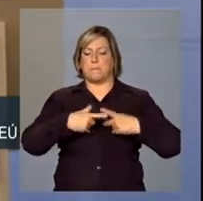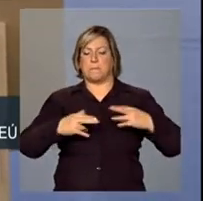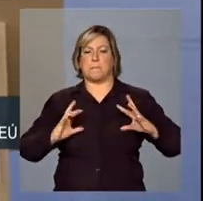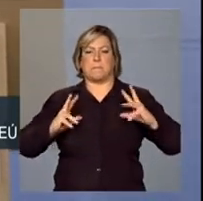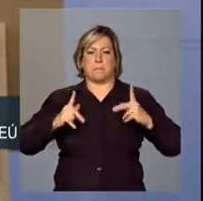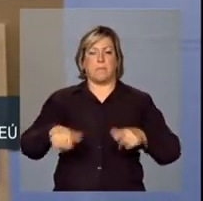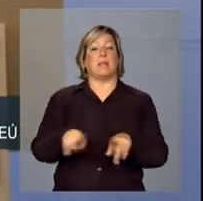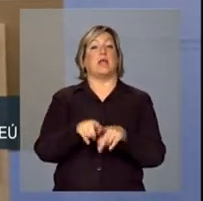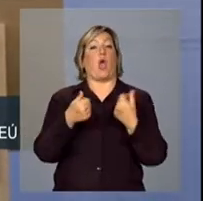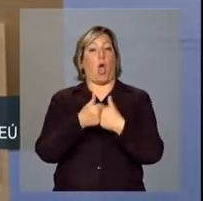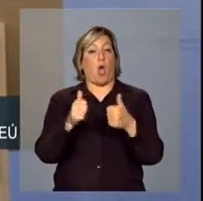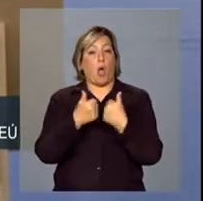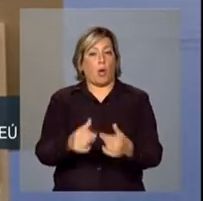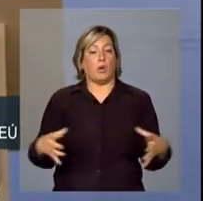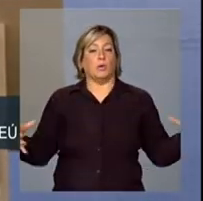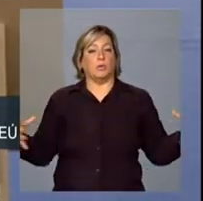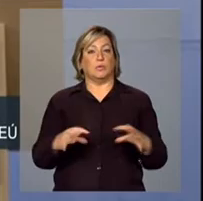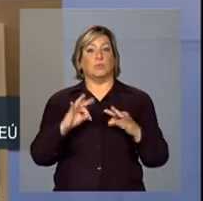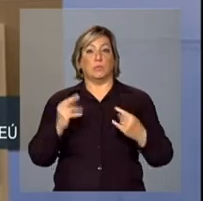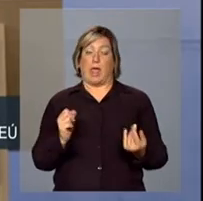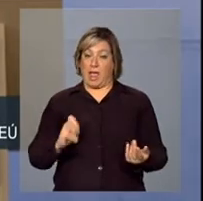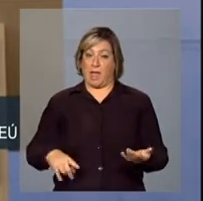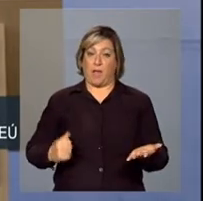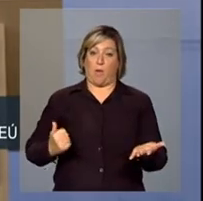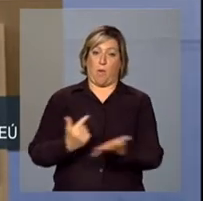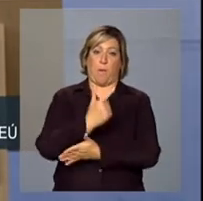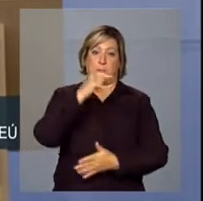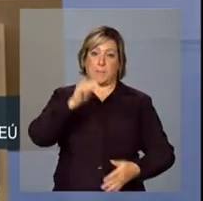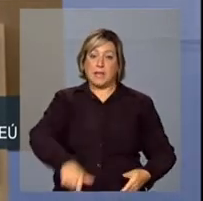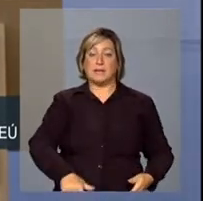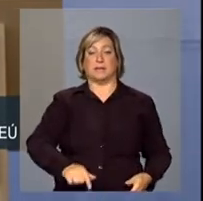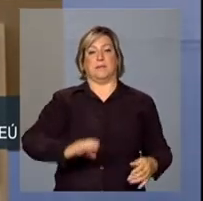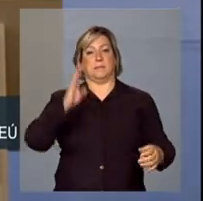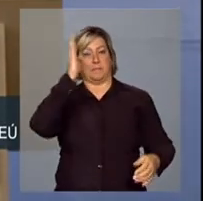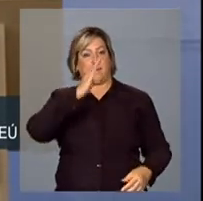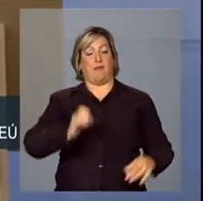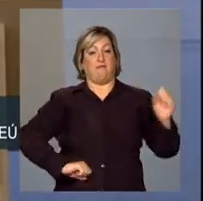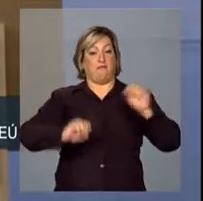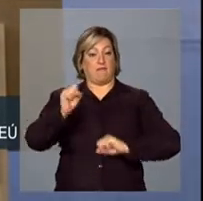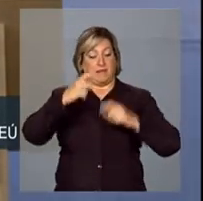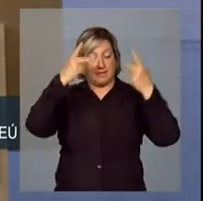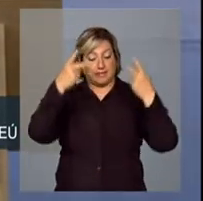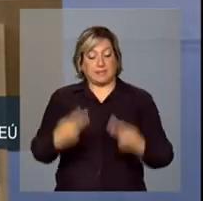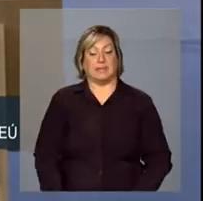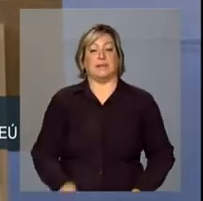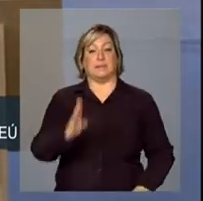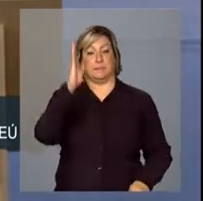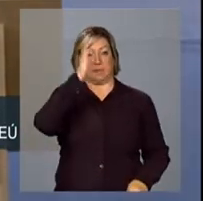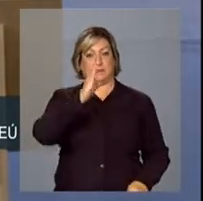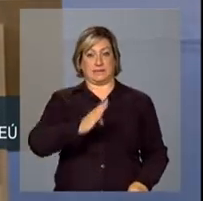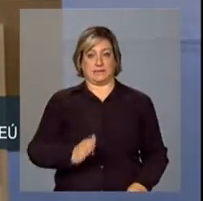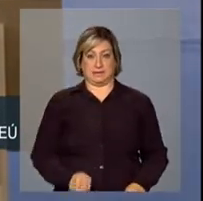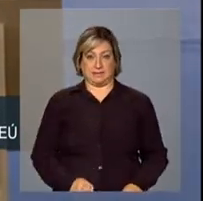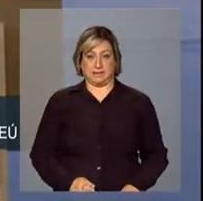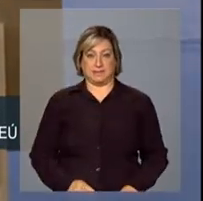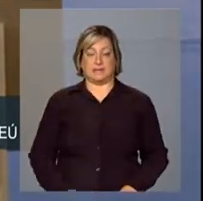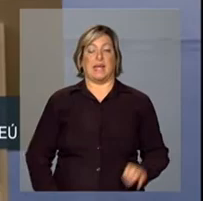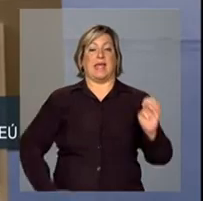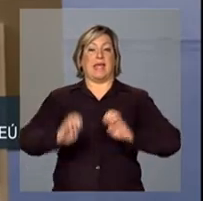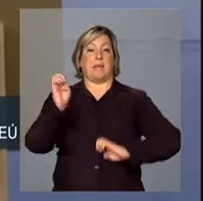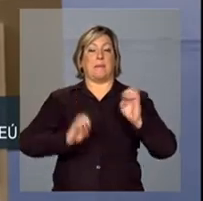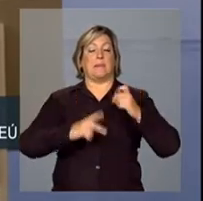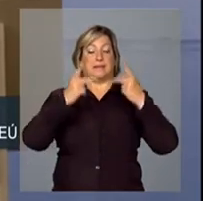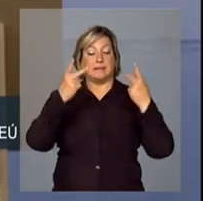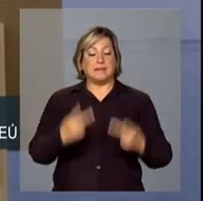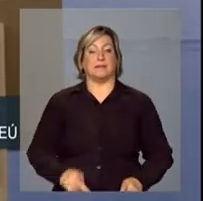os ônibus, são comprados aqui no Brasil, são produzidos por empresas brasileiras, por empresas